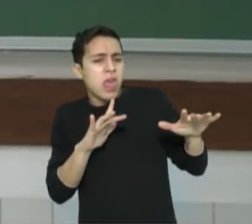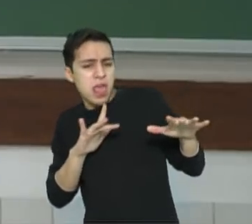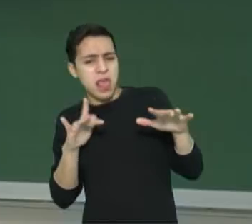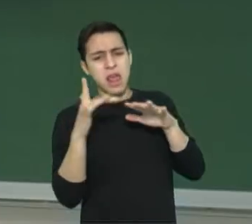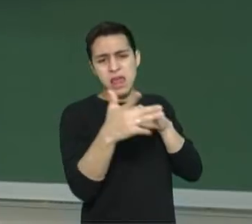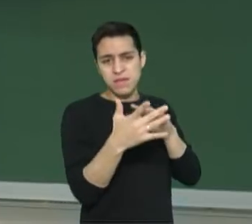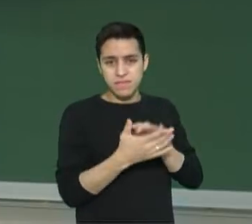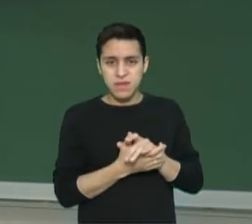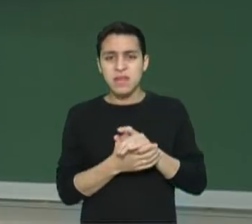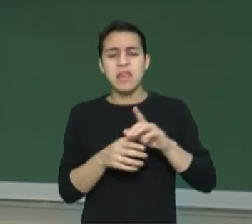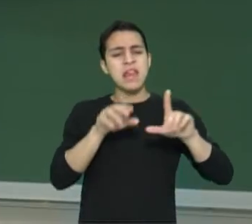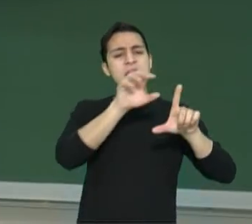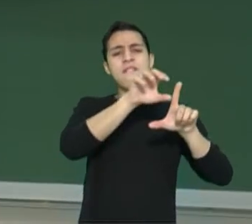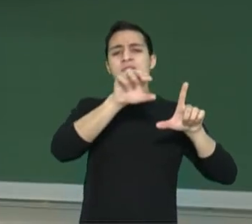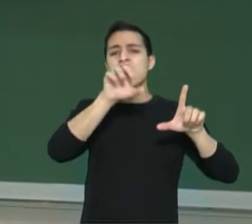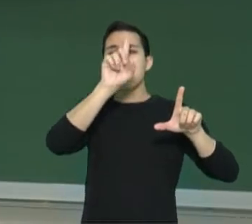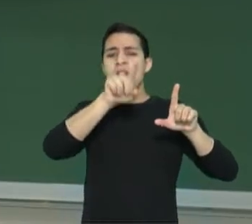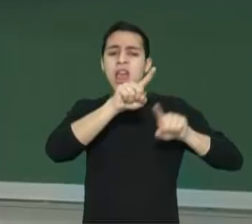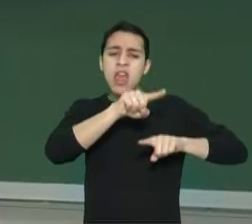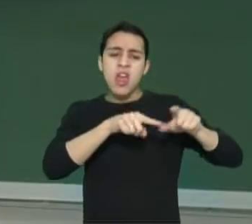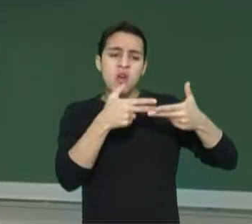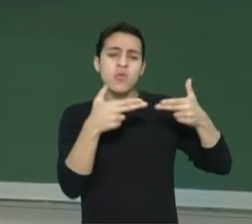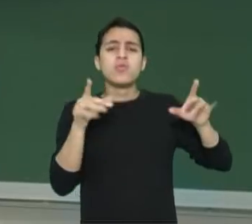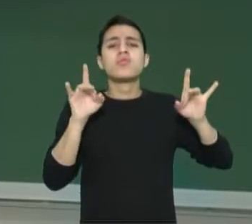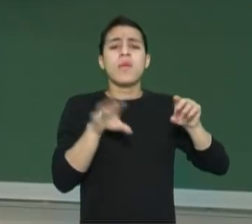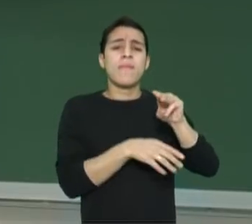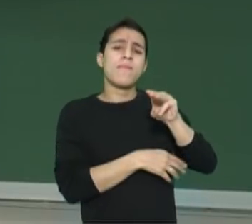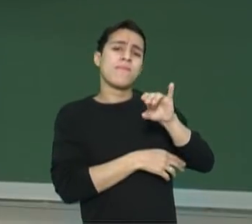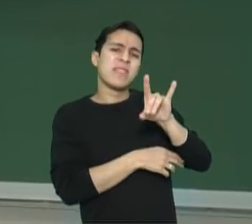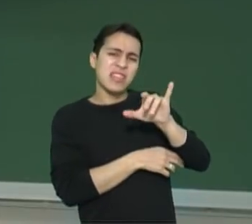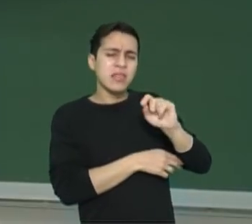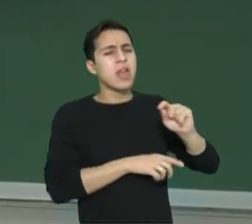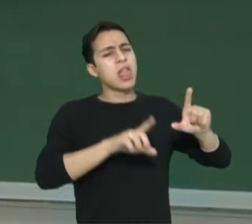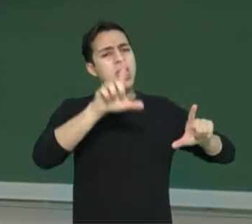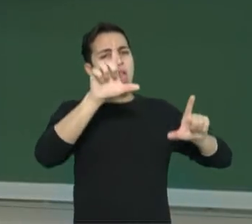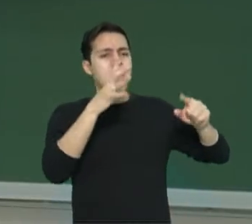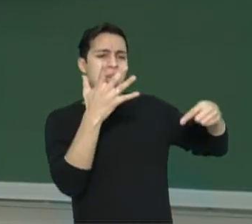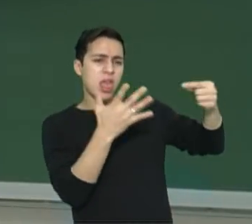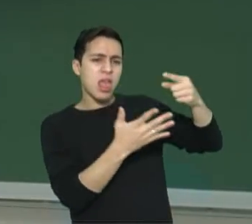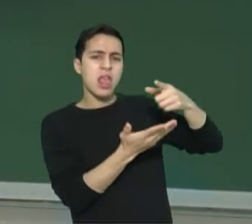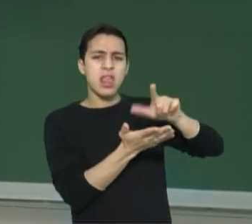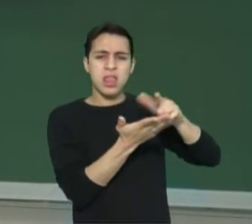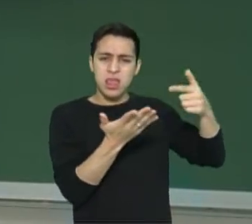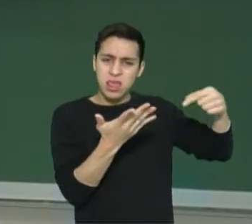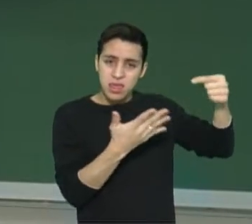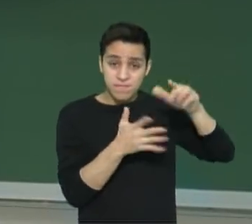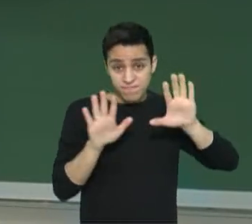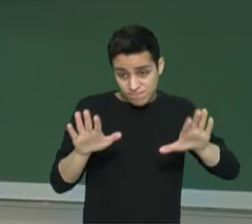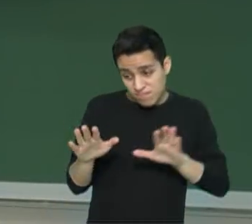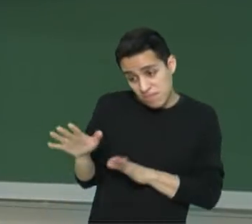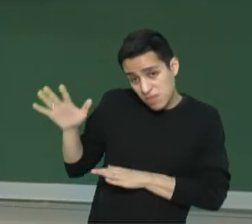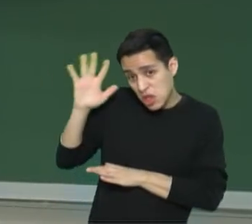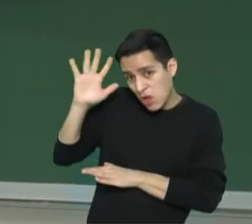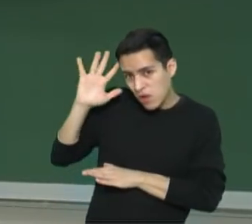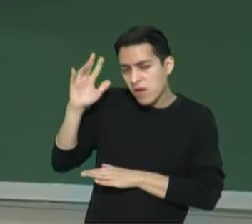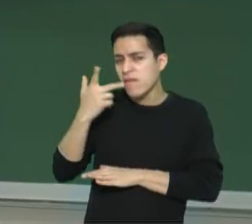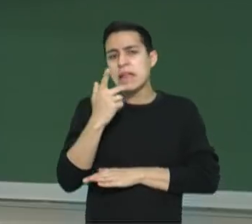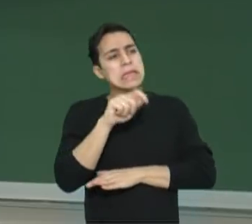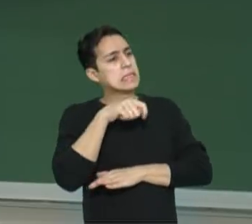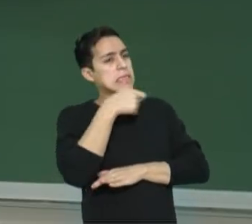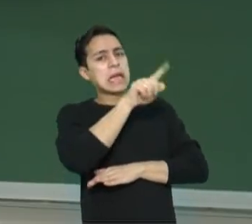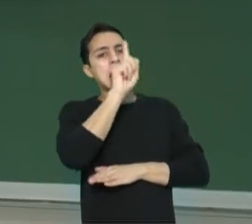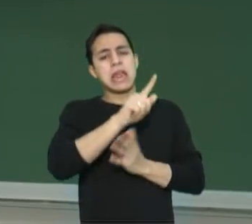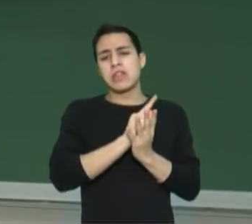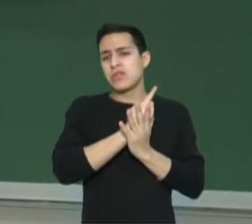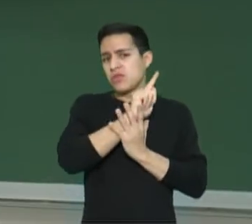não, infográfico é um recurso da mídia. E tem alguns teóricos que dizem que são gêneros textuais. Então, a professora está